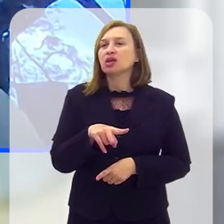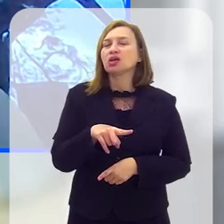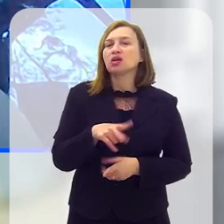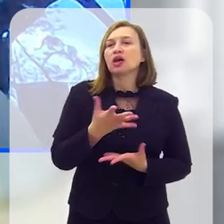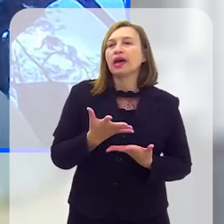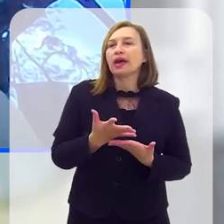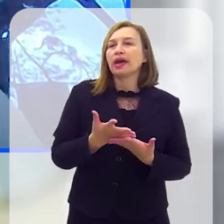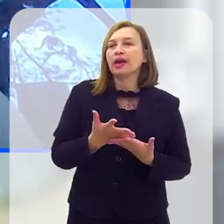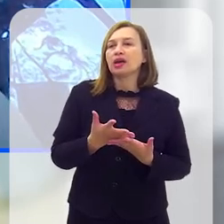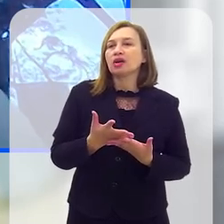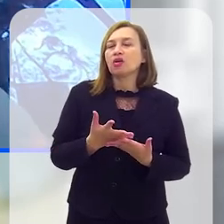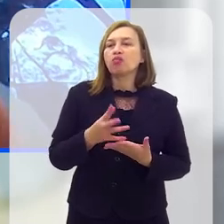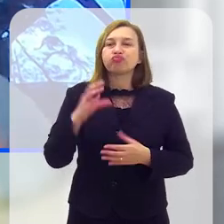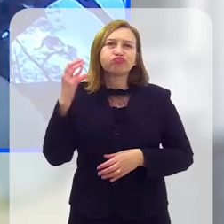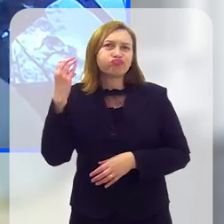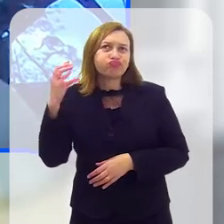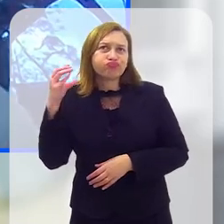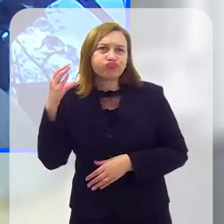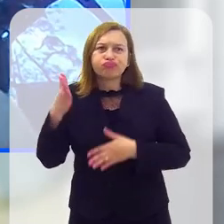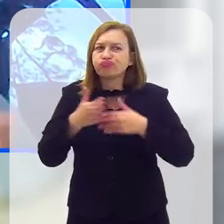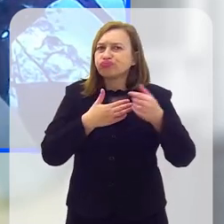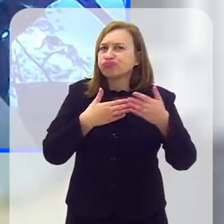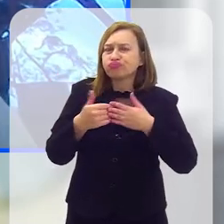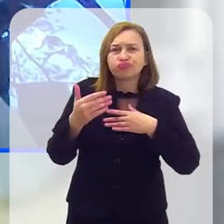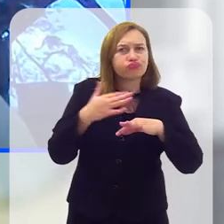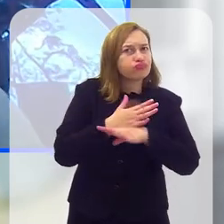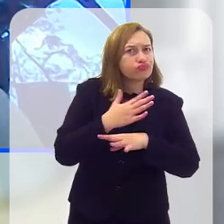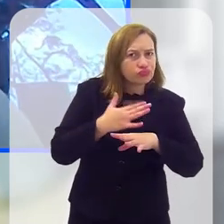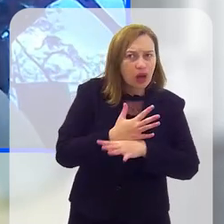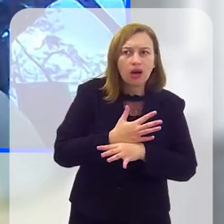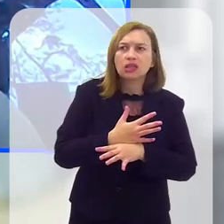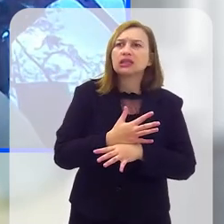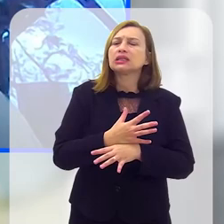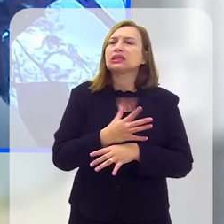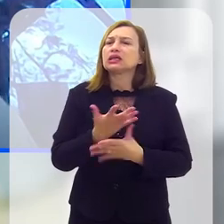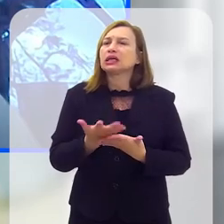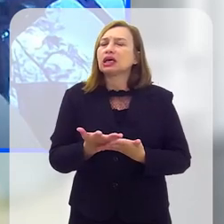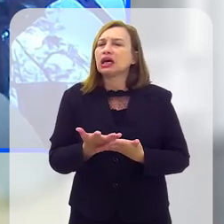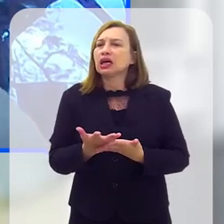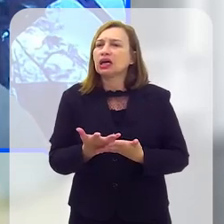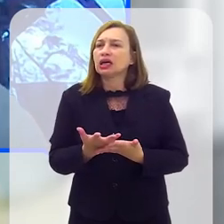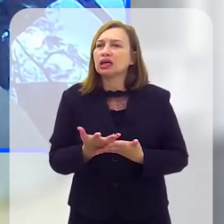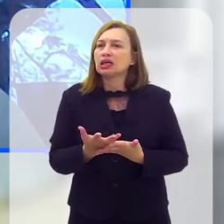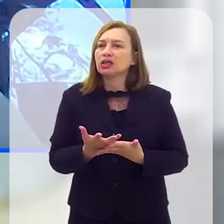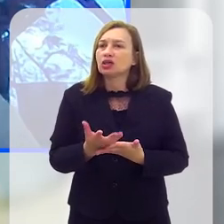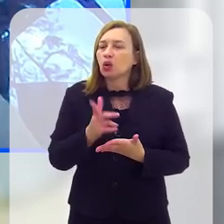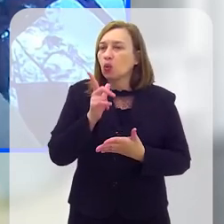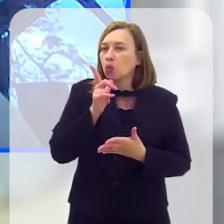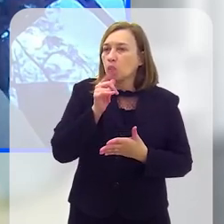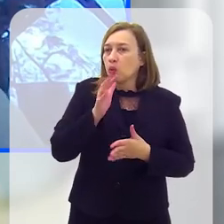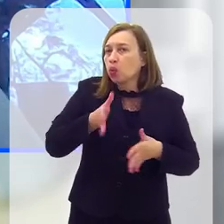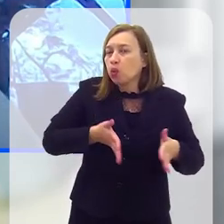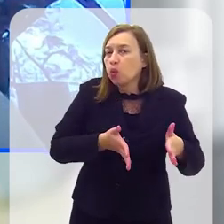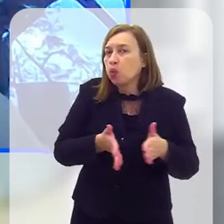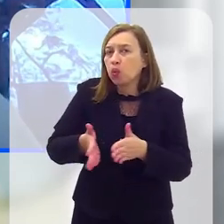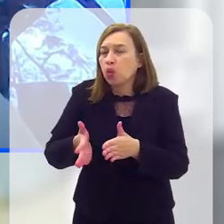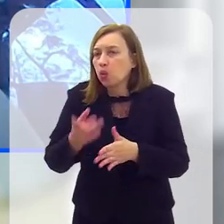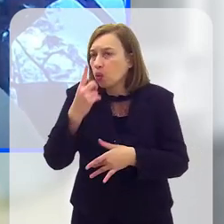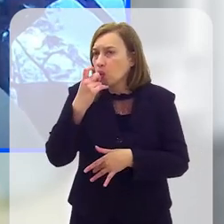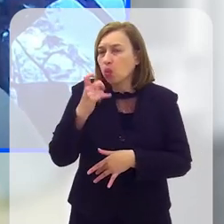seu condicionamento errado, ou em Niterói, ou em outra cidade até, que vem através das